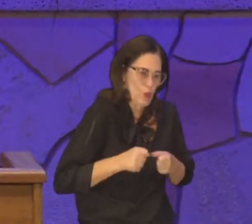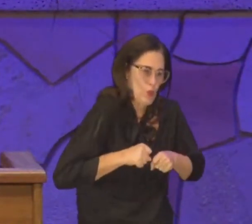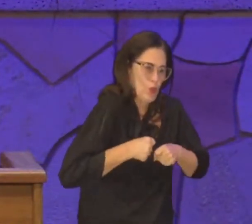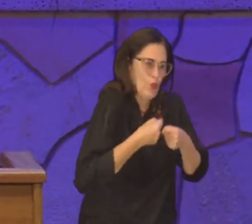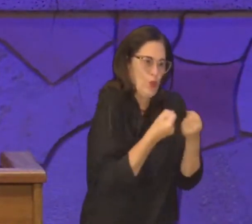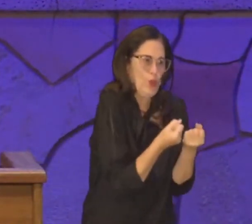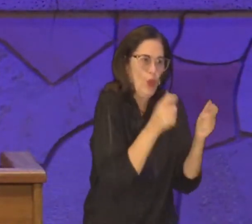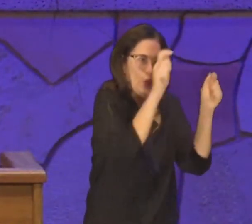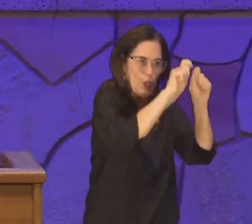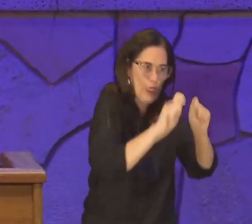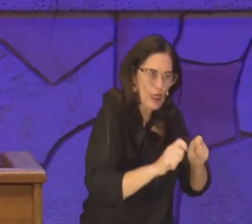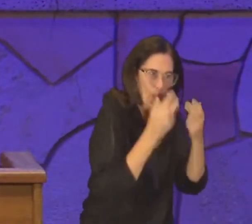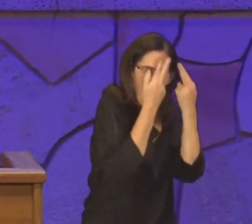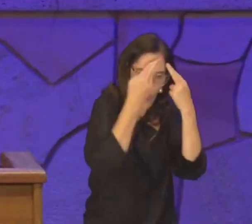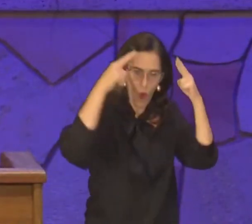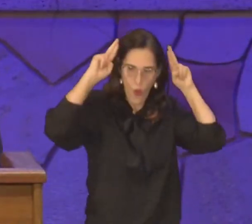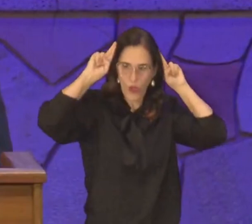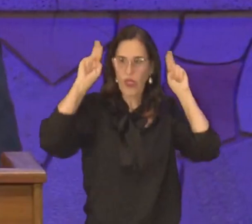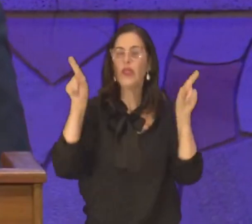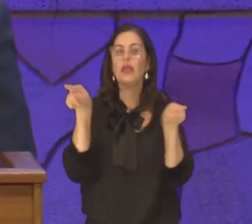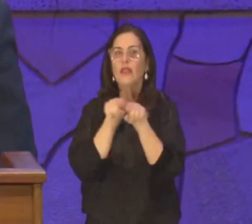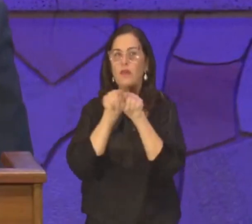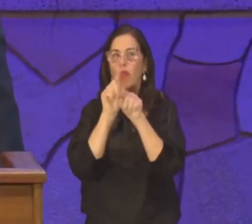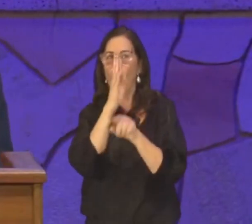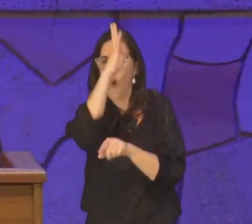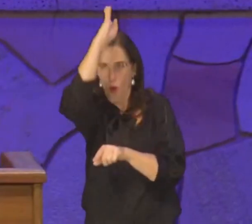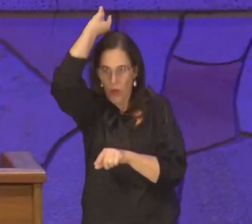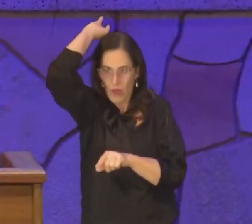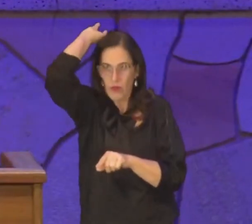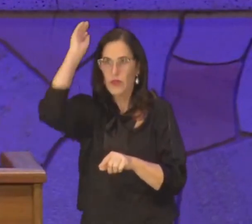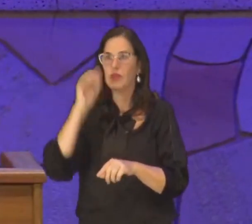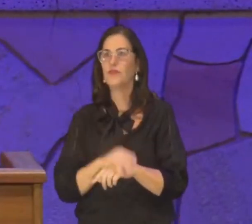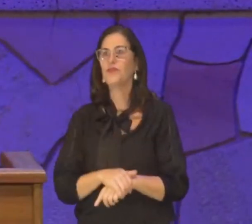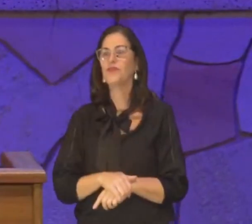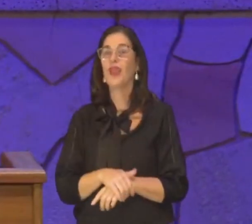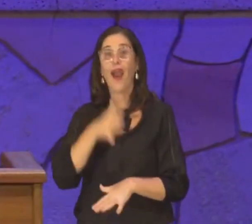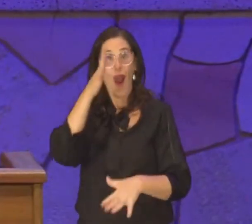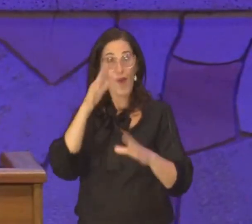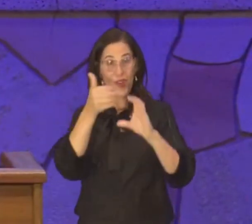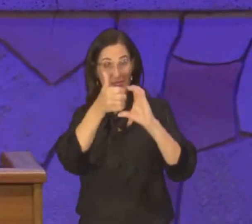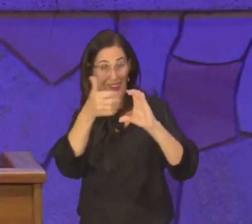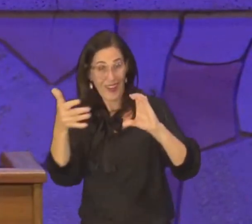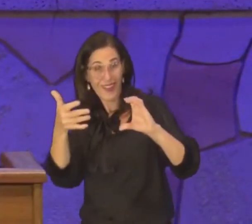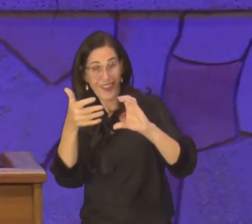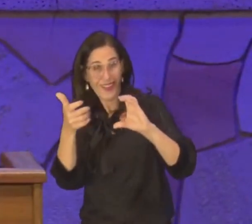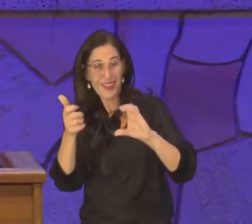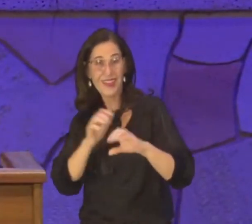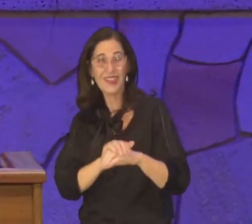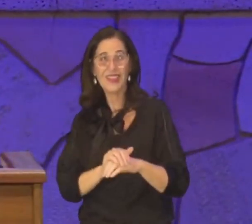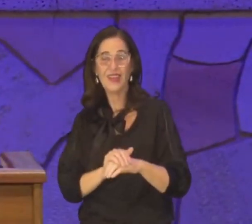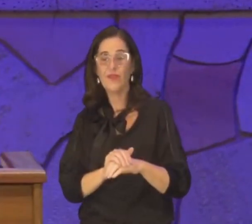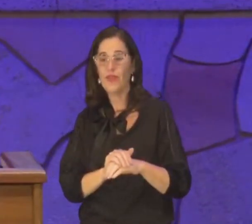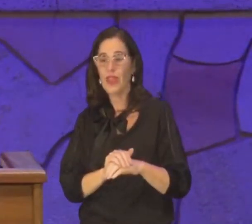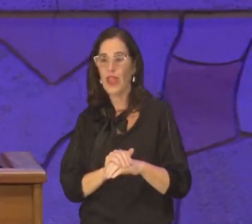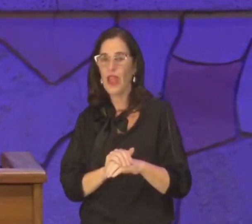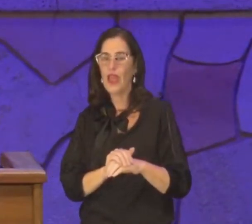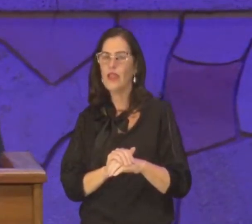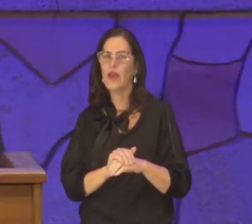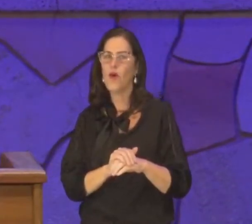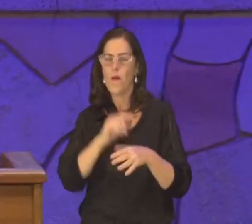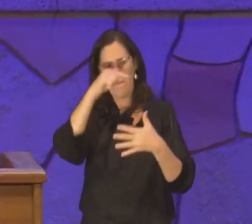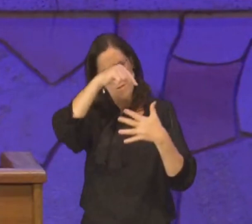deuses gregos e romanos também. E nós temos algumas características, e para isso, alguns tópicos